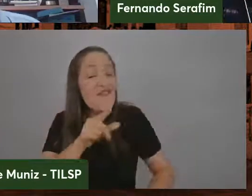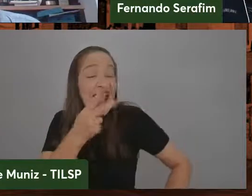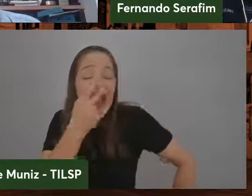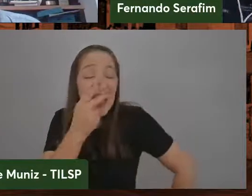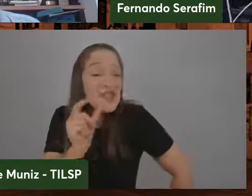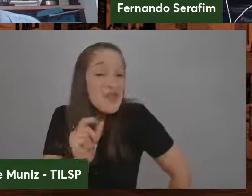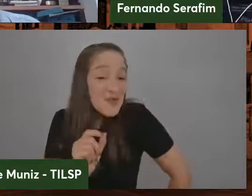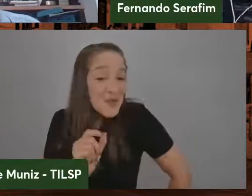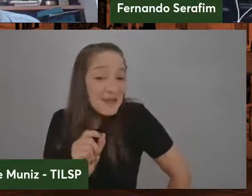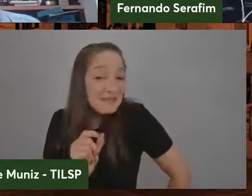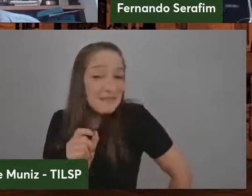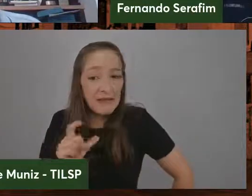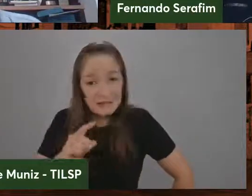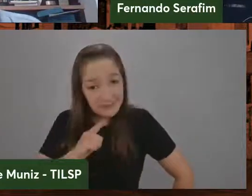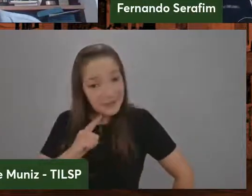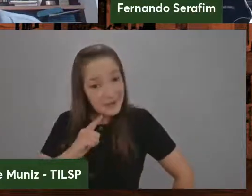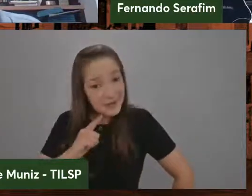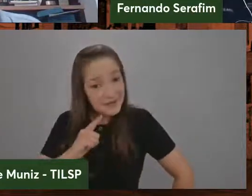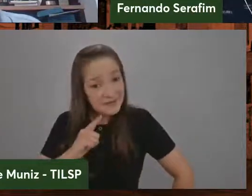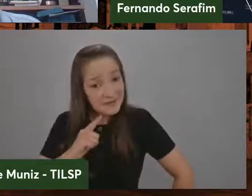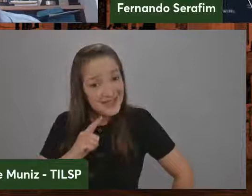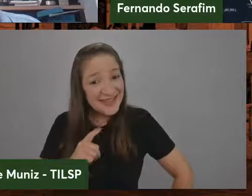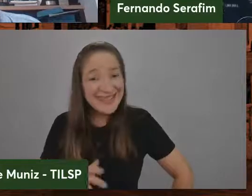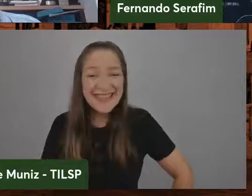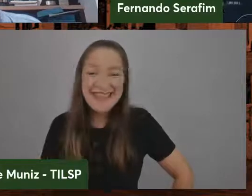Se é que há.